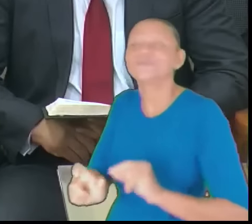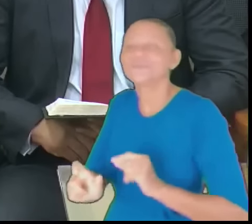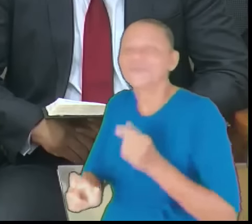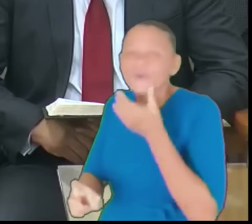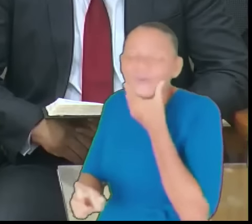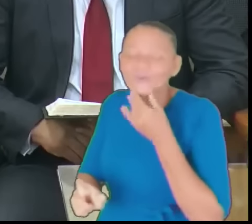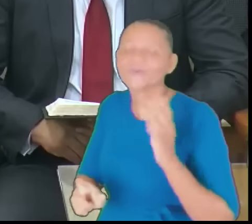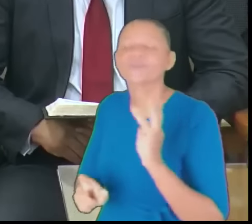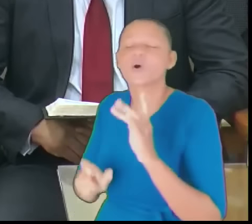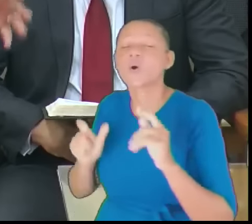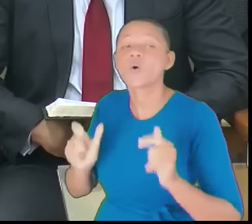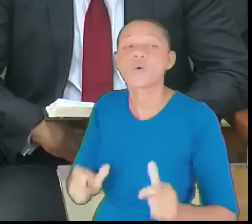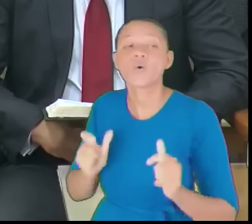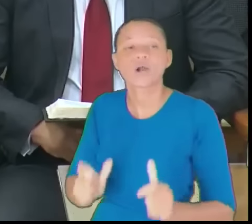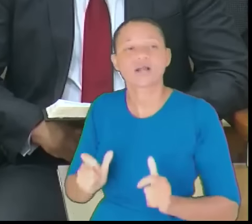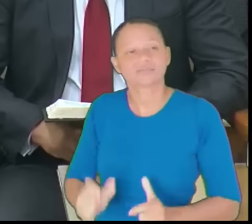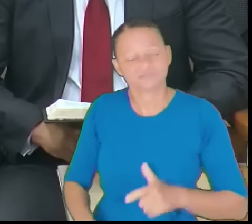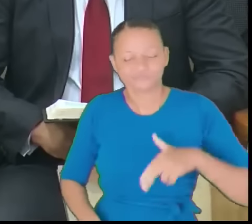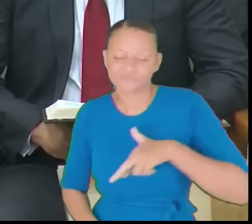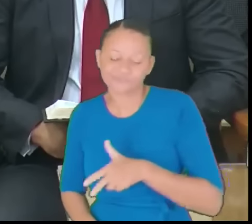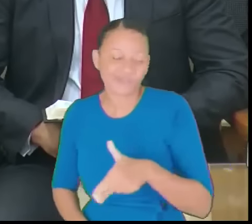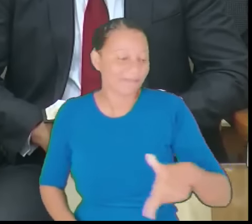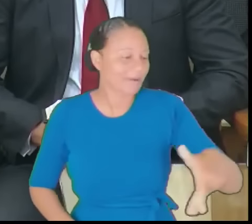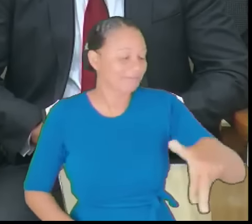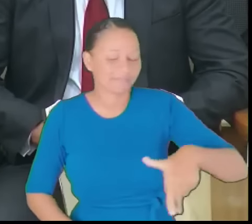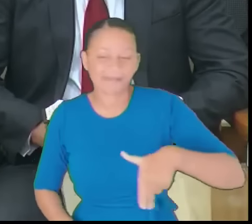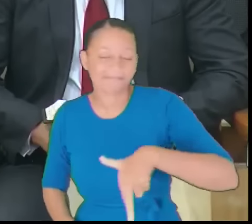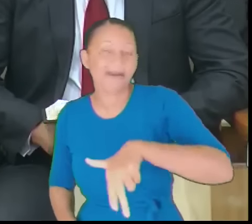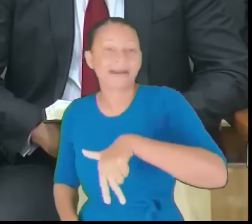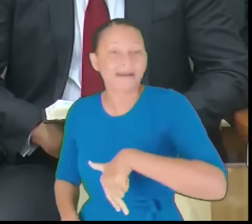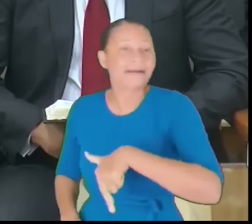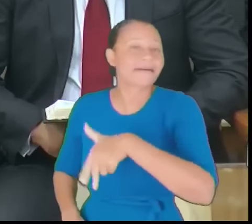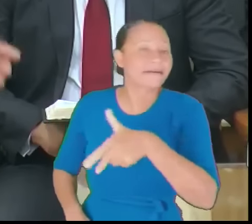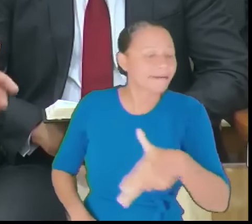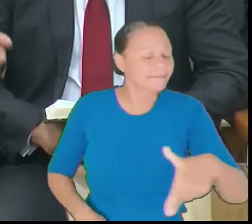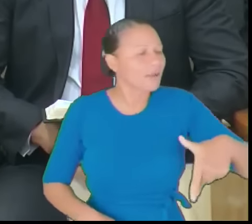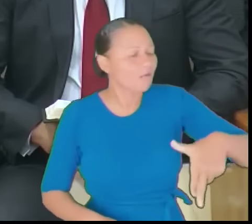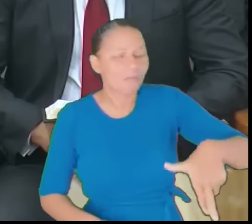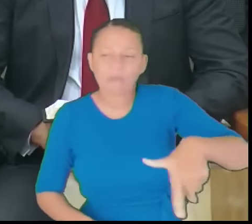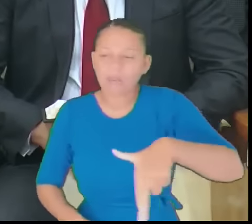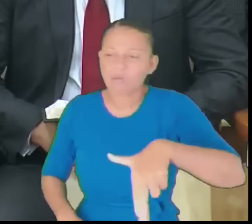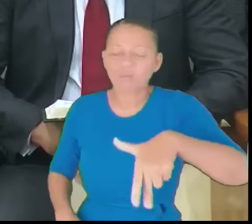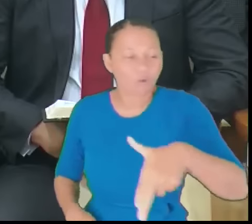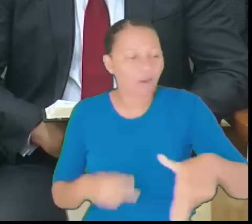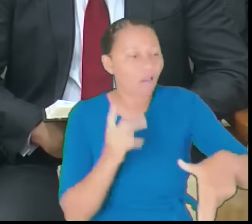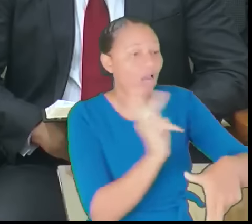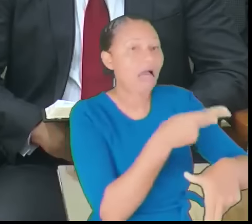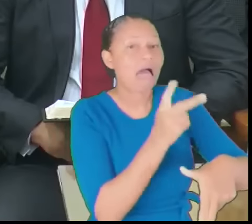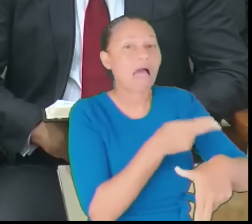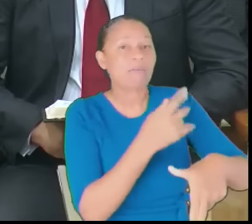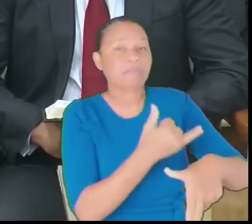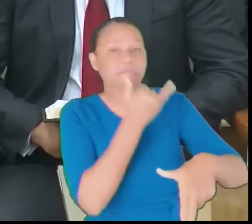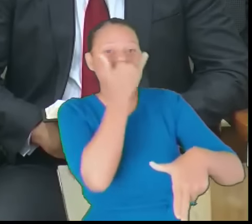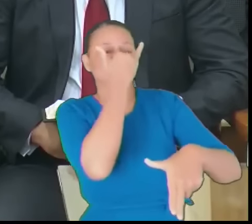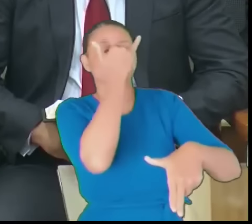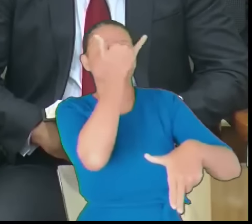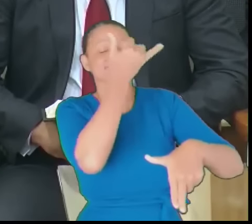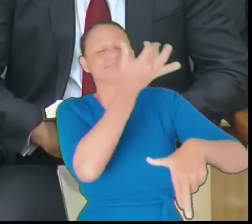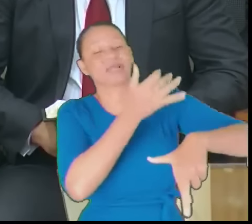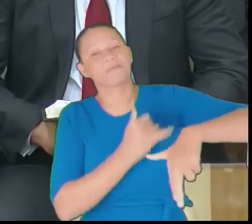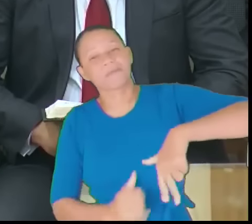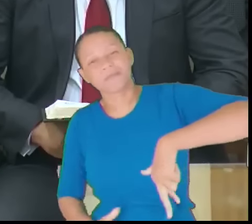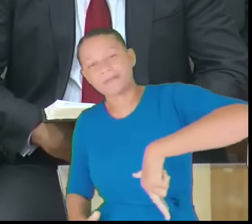ajuda, ela saiu barbatando, como nós nordestinos dizemos. Ela saiu procurando o noivo no lugar errado, mas ela foi encontrar o noivo